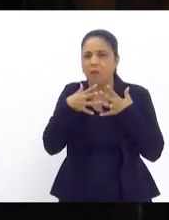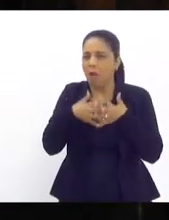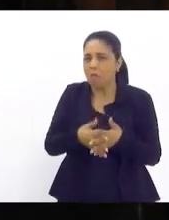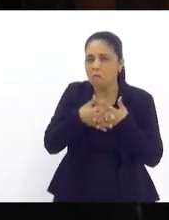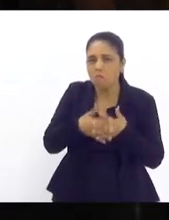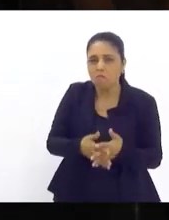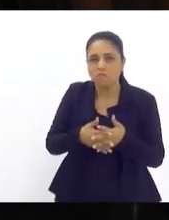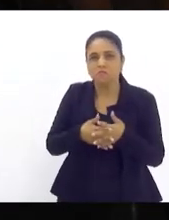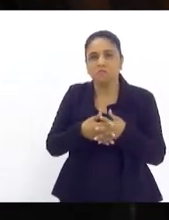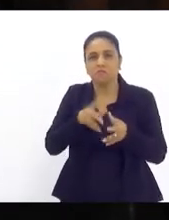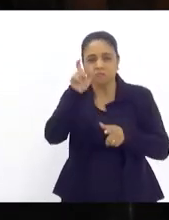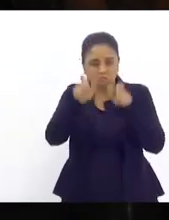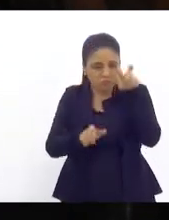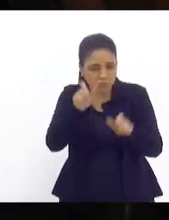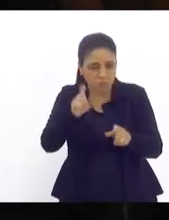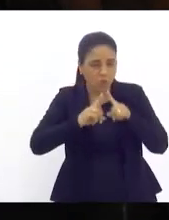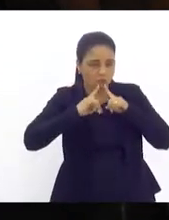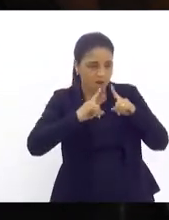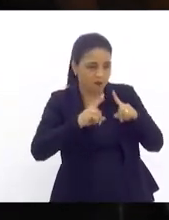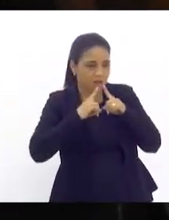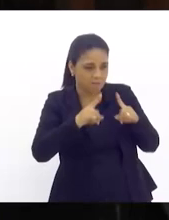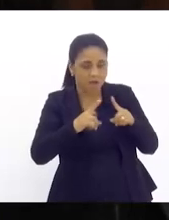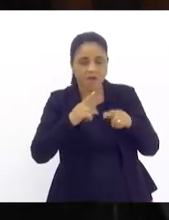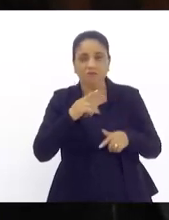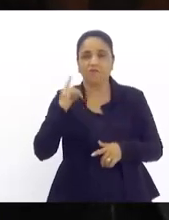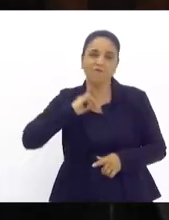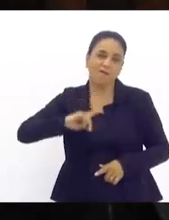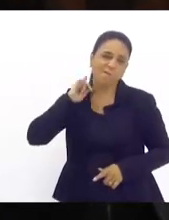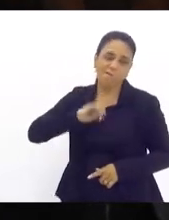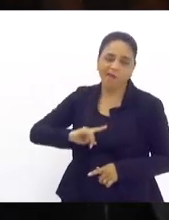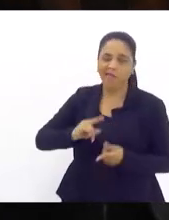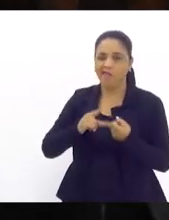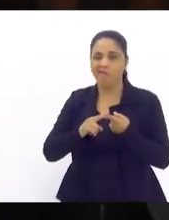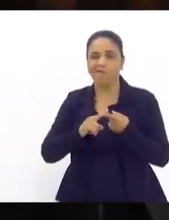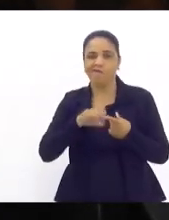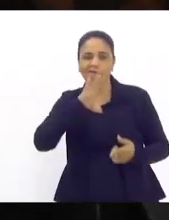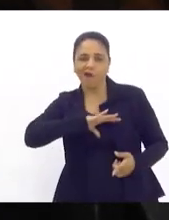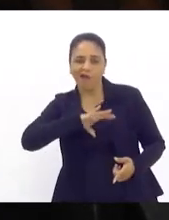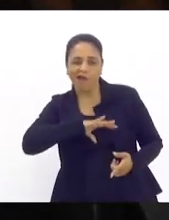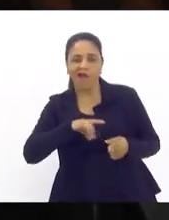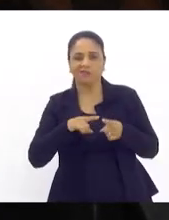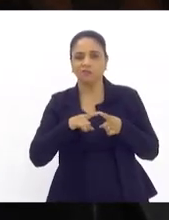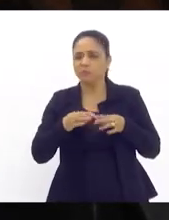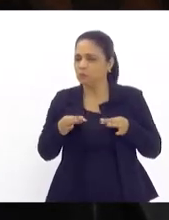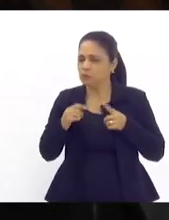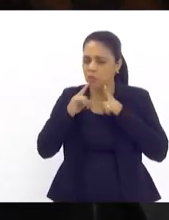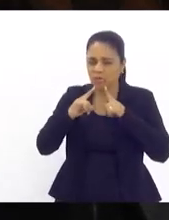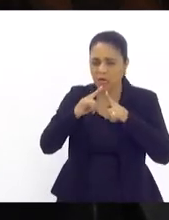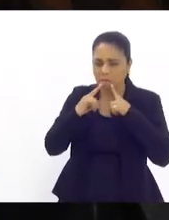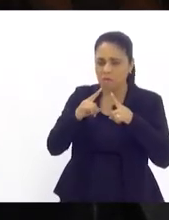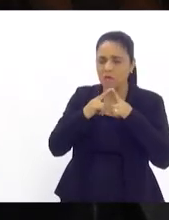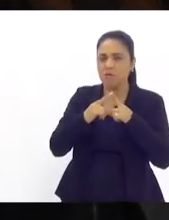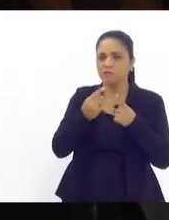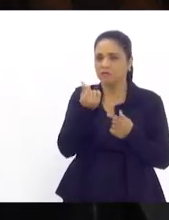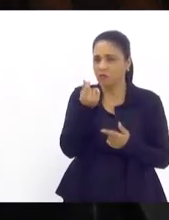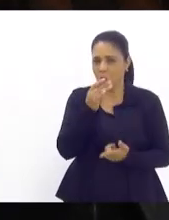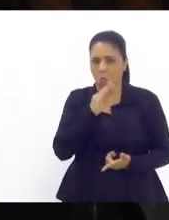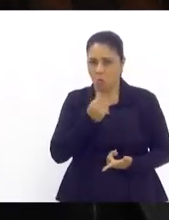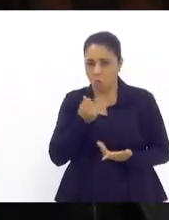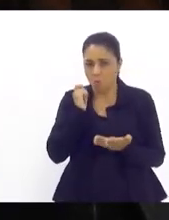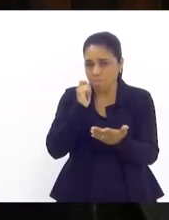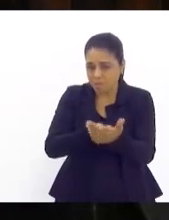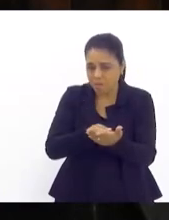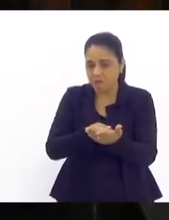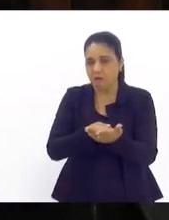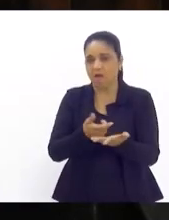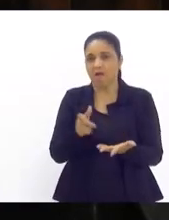mundo reclamando, era flamenguista, vascaíno, todo mundo reclamando do preço, né? Barato, R$30, deputado.